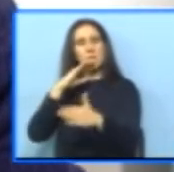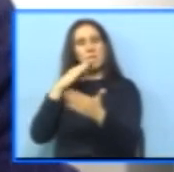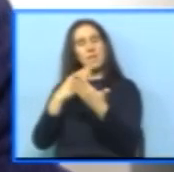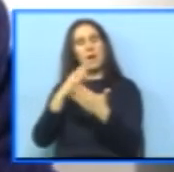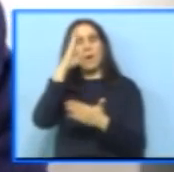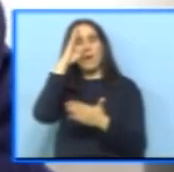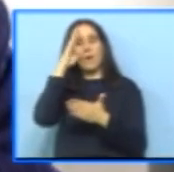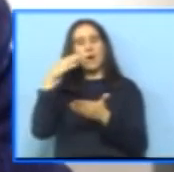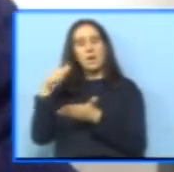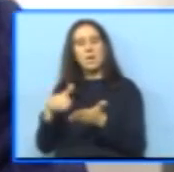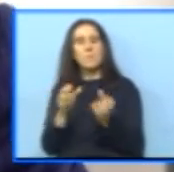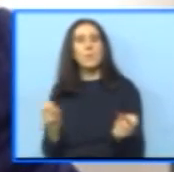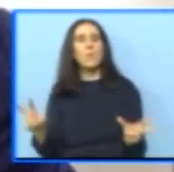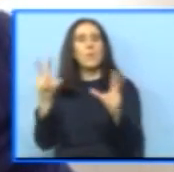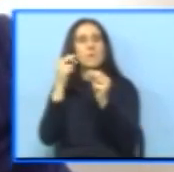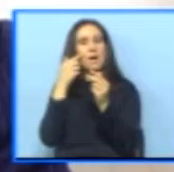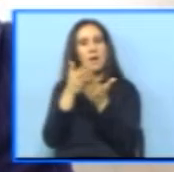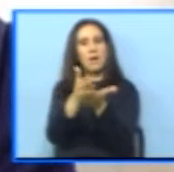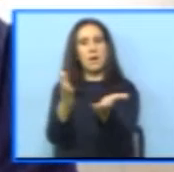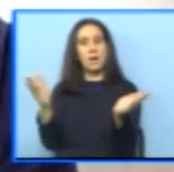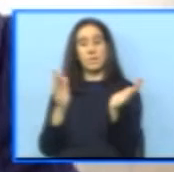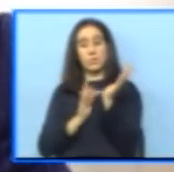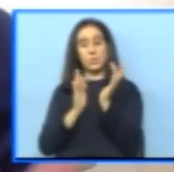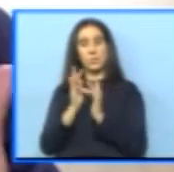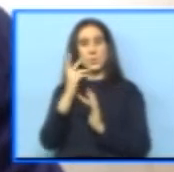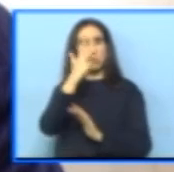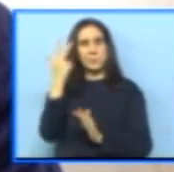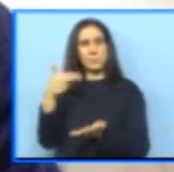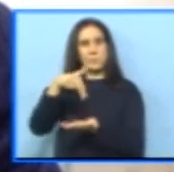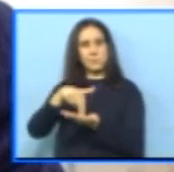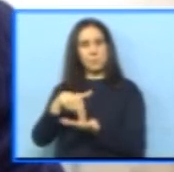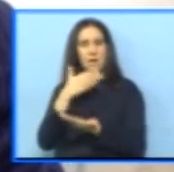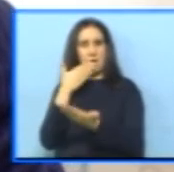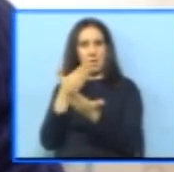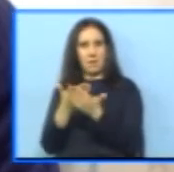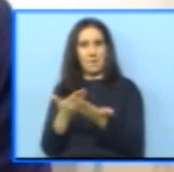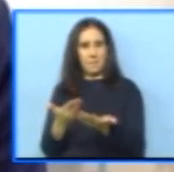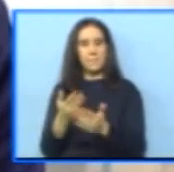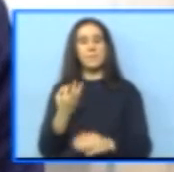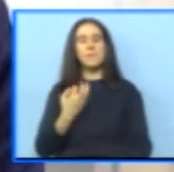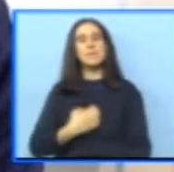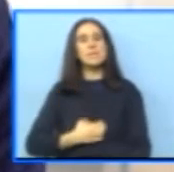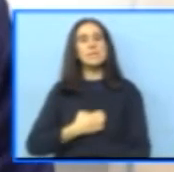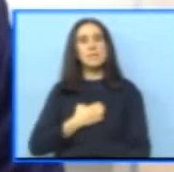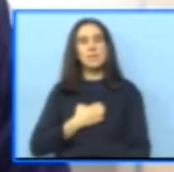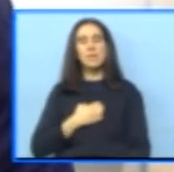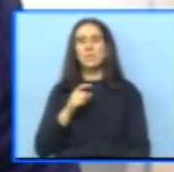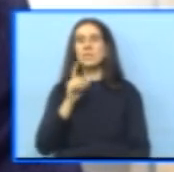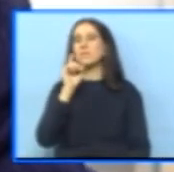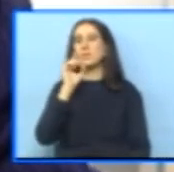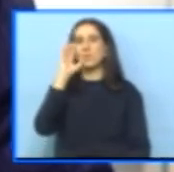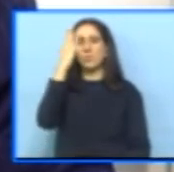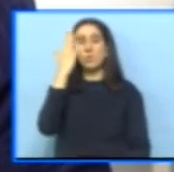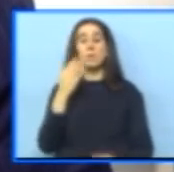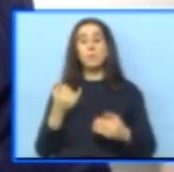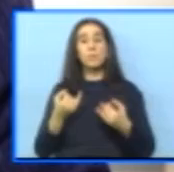para um caminho novo, que Jesus Cristo vem dar plenitude. E, portanto, este sentido era muito importante.